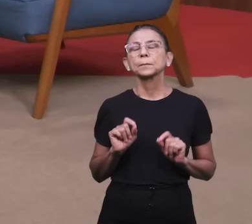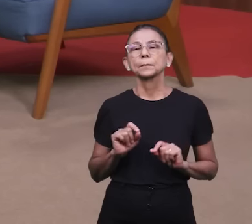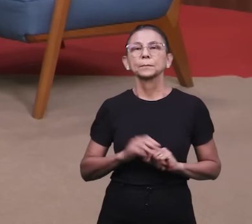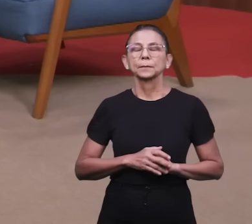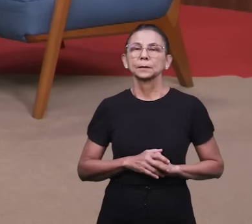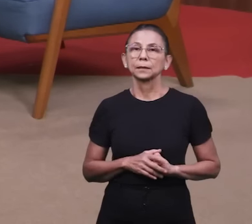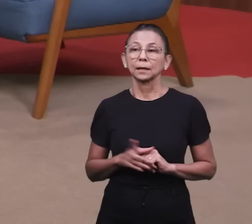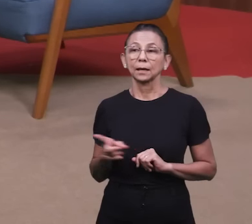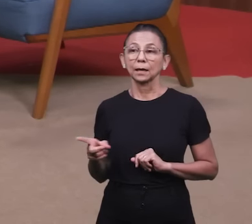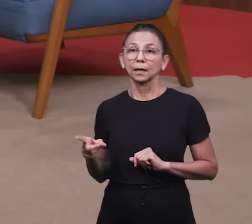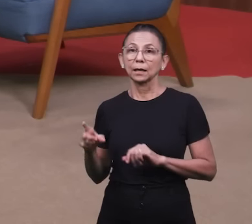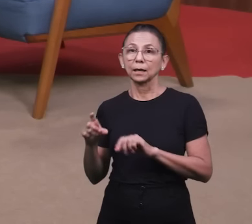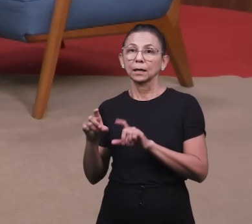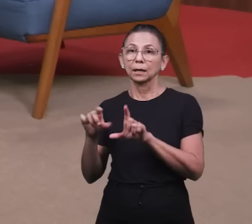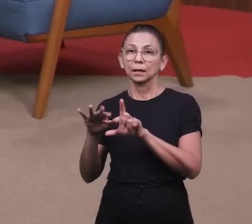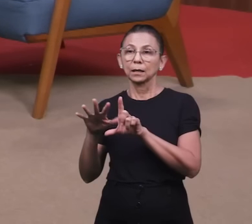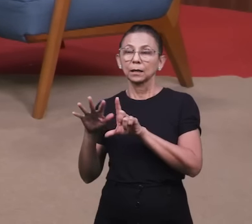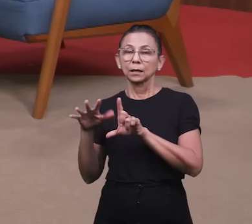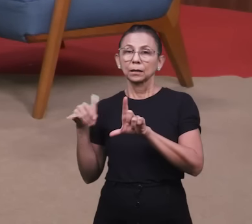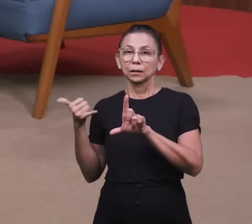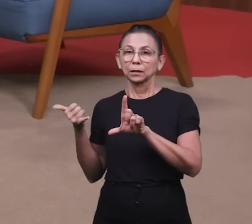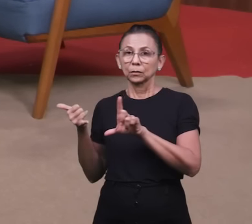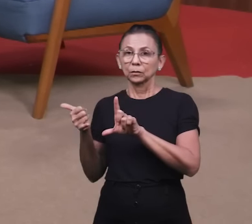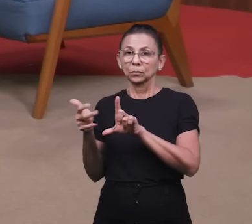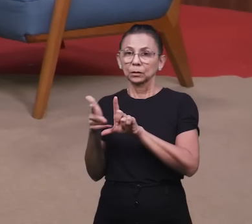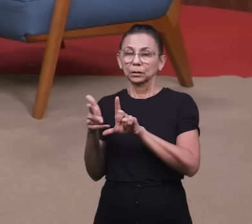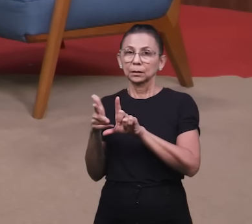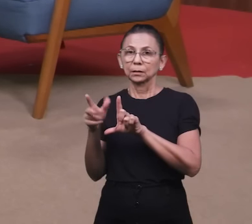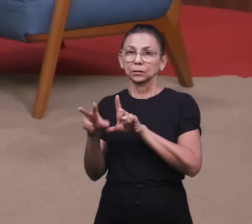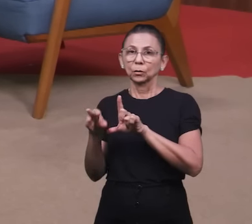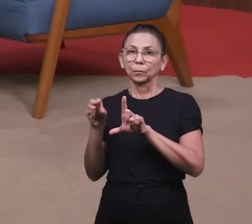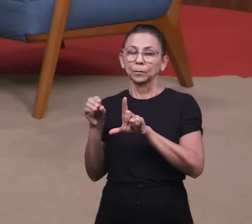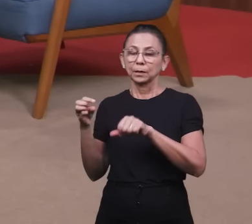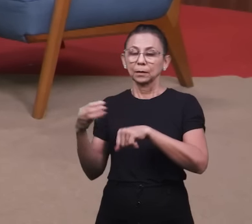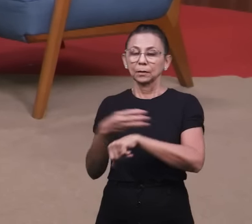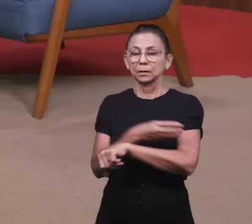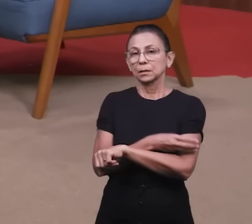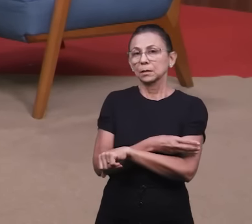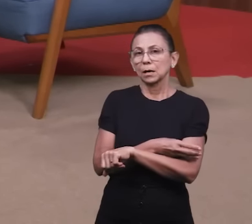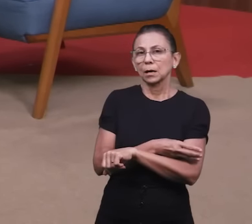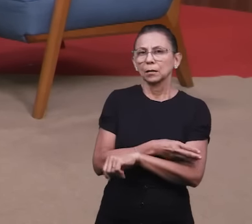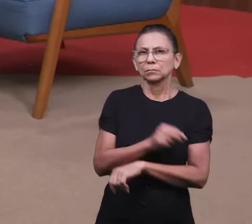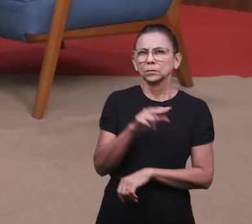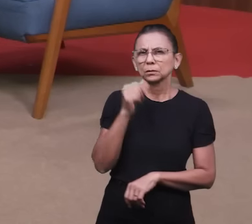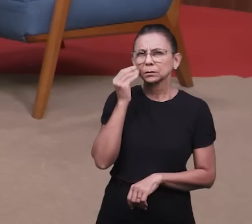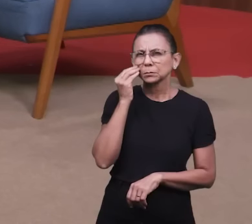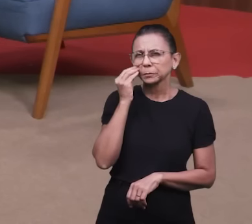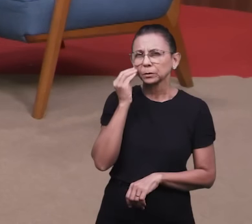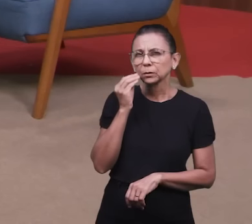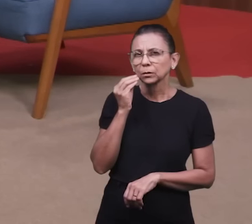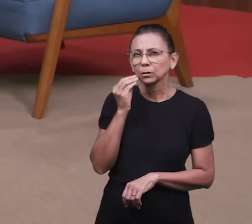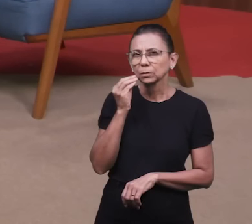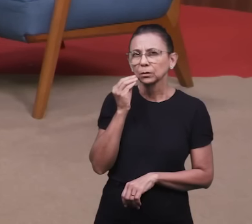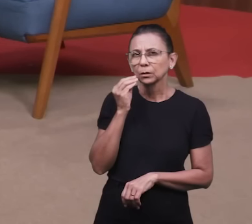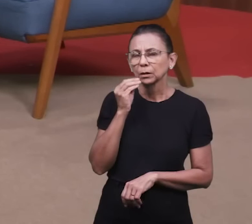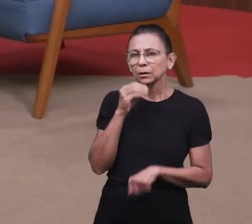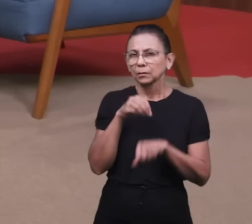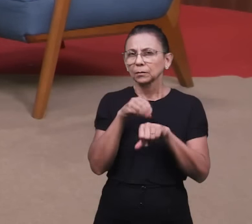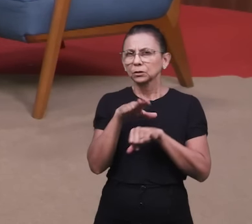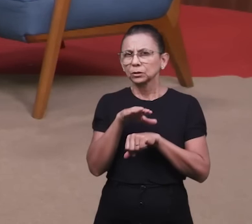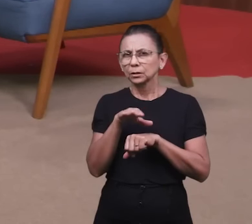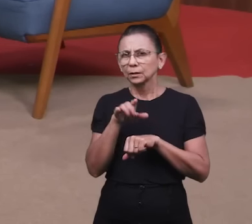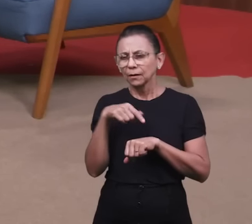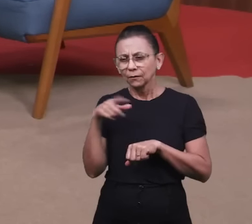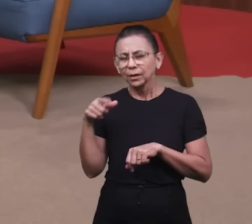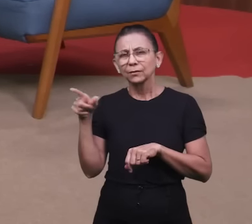aponta para o WhatsApp e quando você aponta o celular né a câmera do seu celular talvez você Nunca experimentou fazer isso eu recomendo